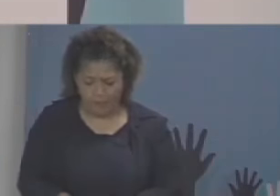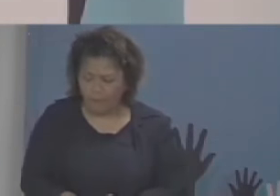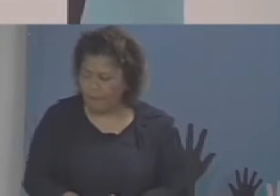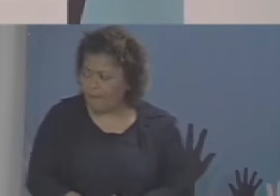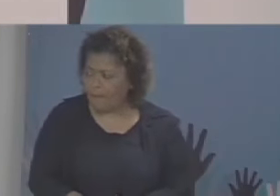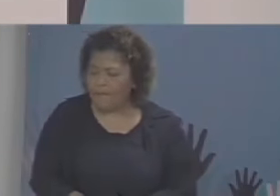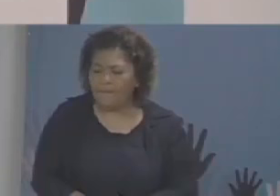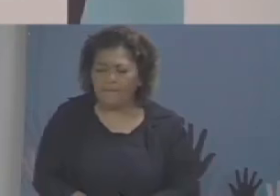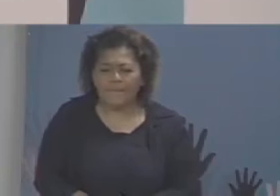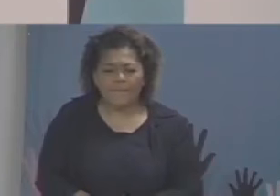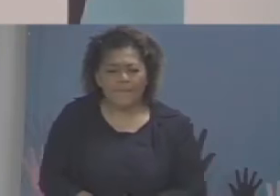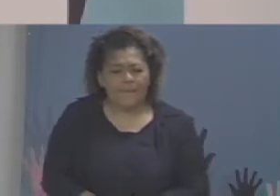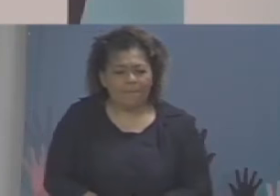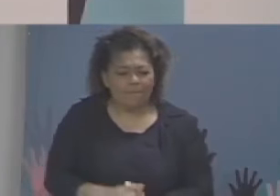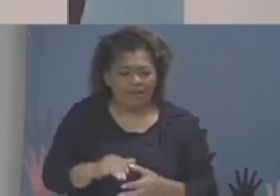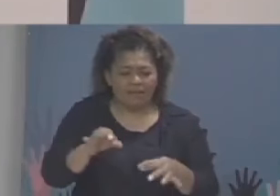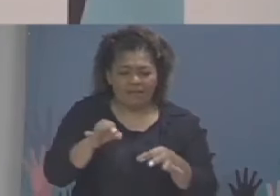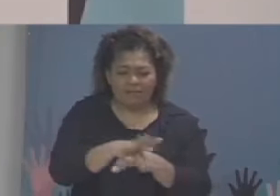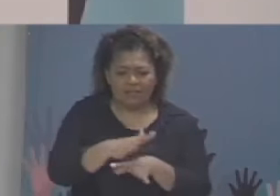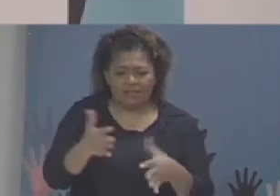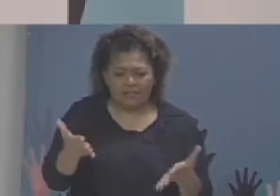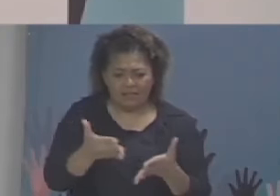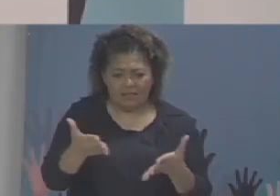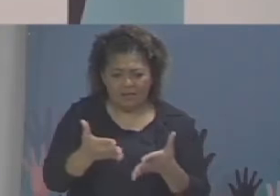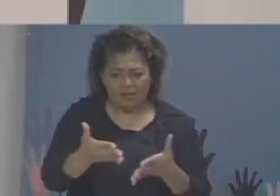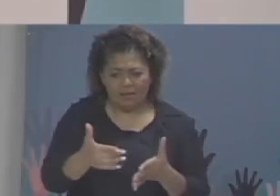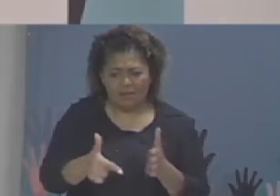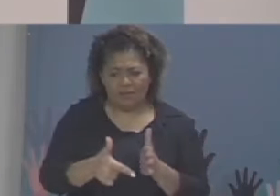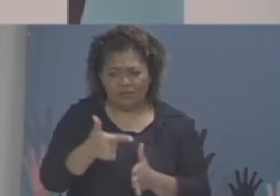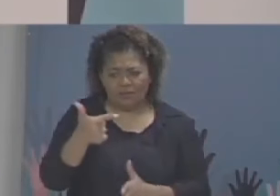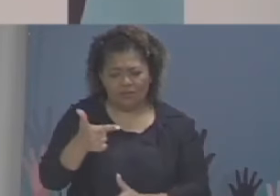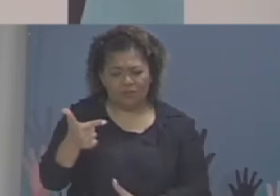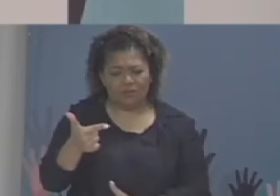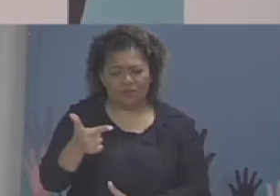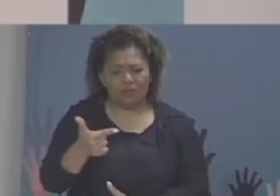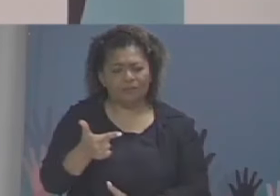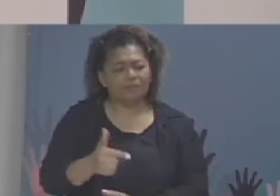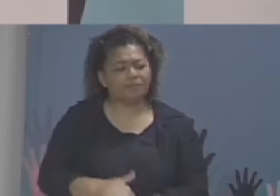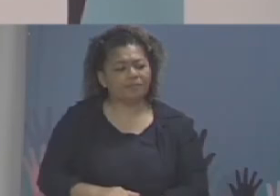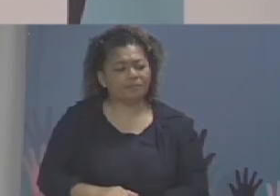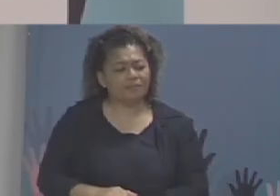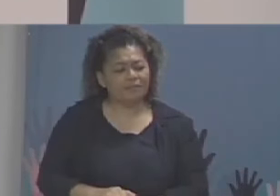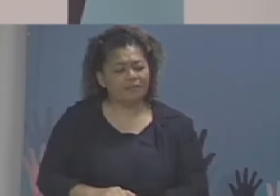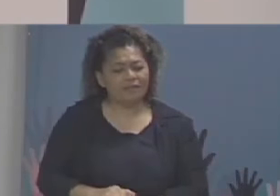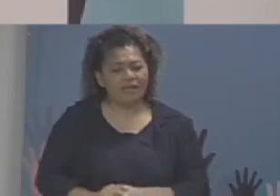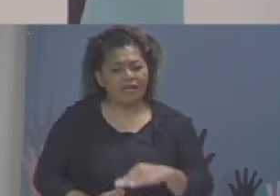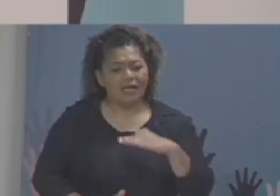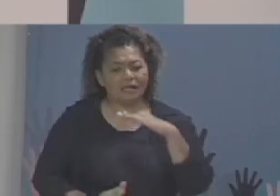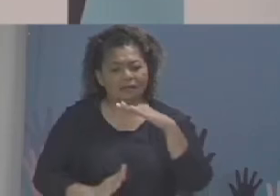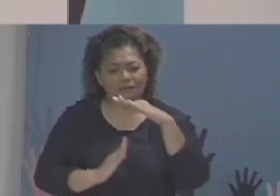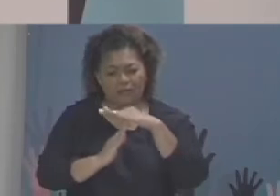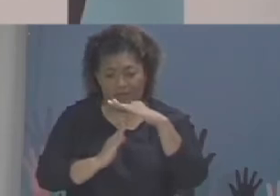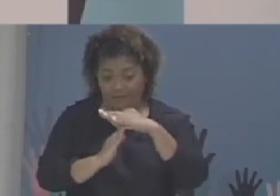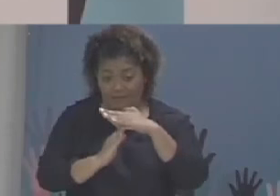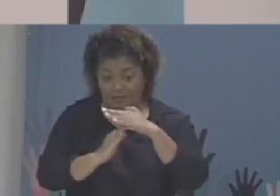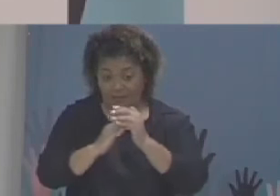Bem, terminamos agora o segundo bloco, né? Faremos um intervalo de 5